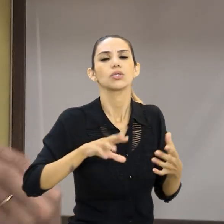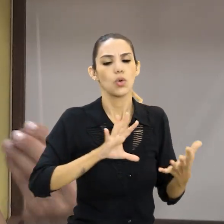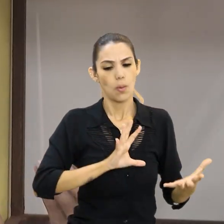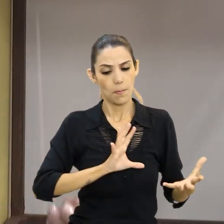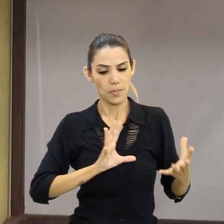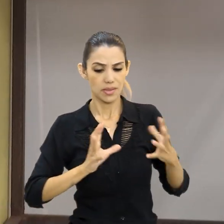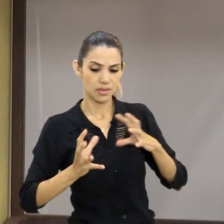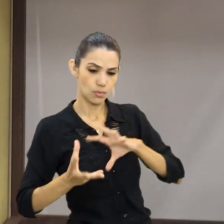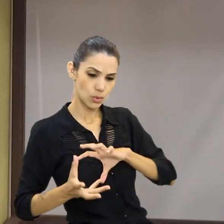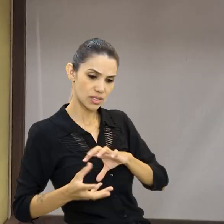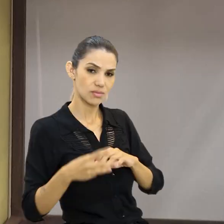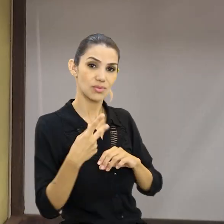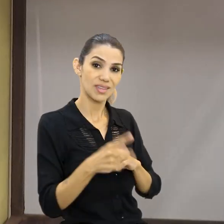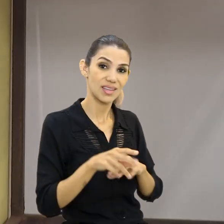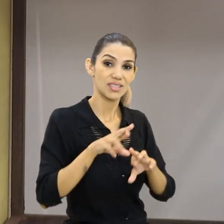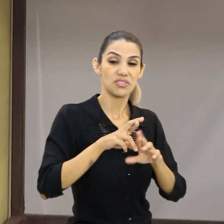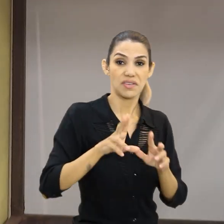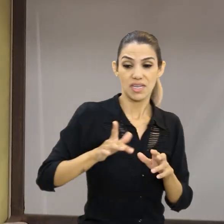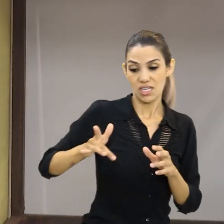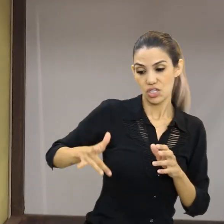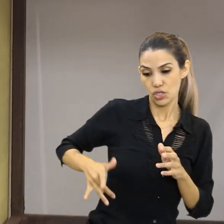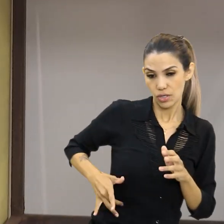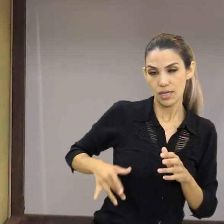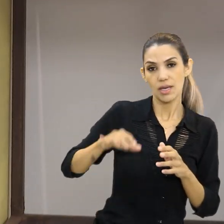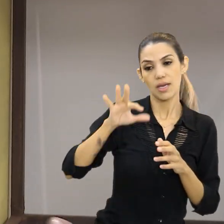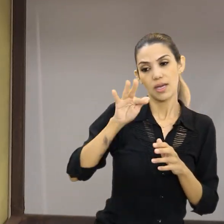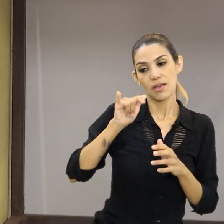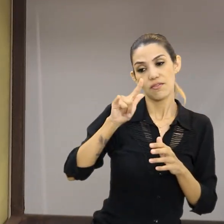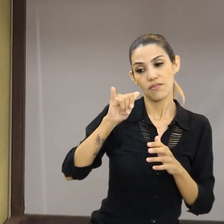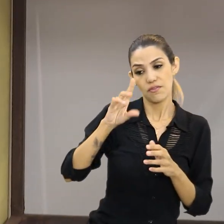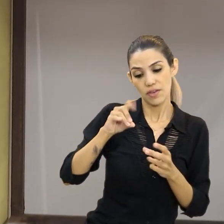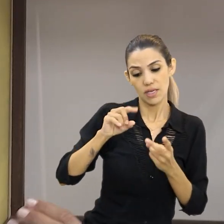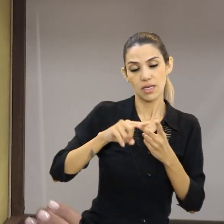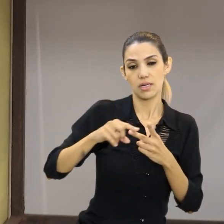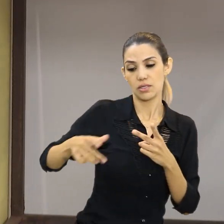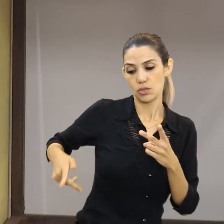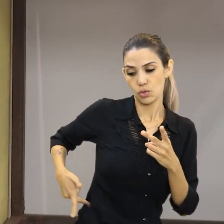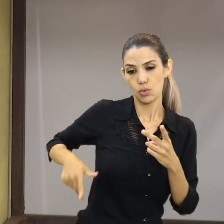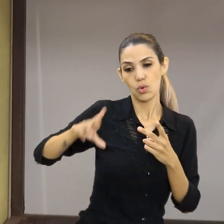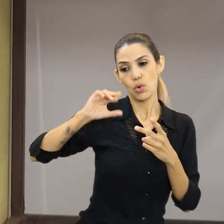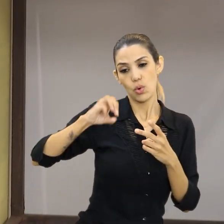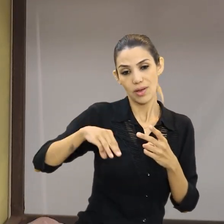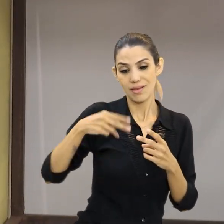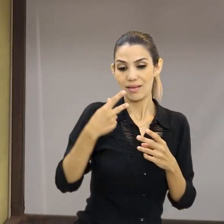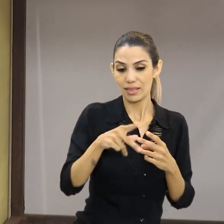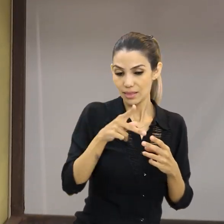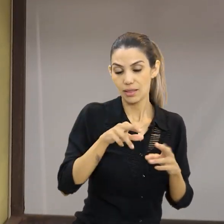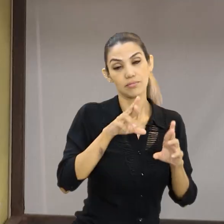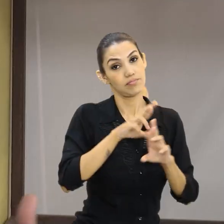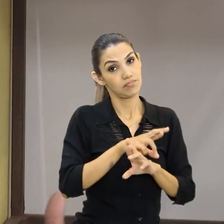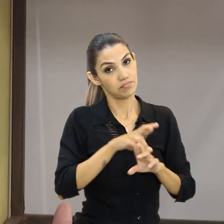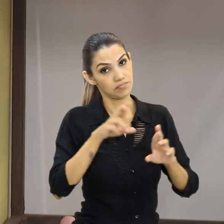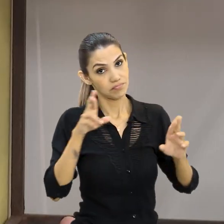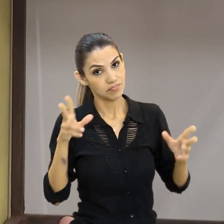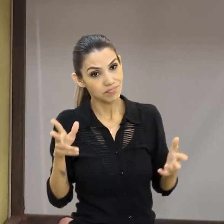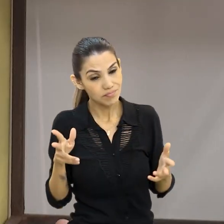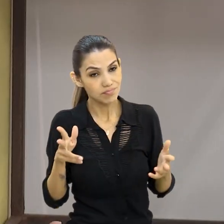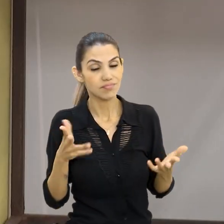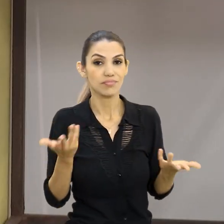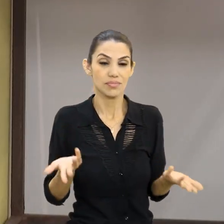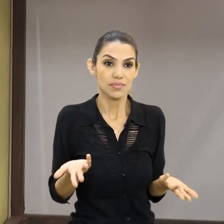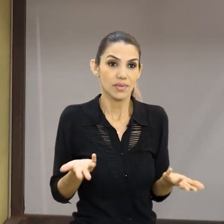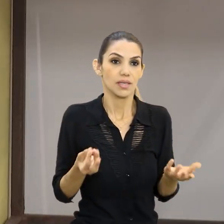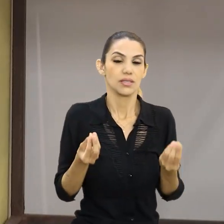metabolização pelo fígado, pelos rins. Então, quando nós utilizamos esses medicamentos, e na maioria dos casos